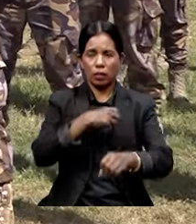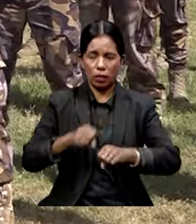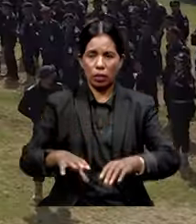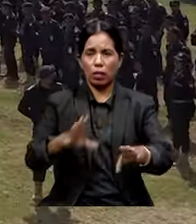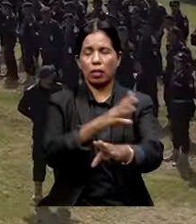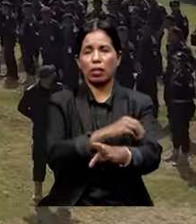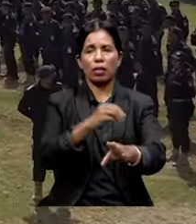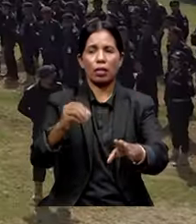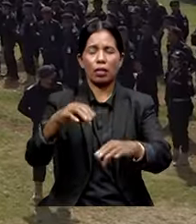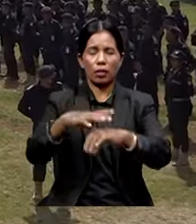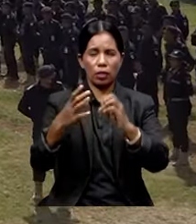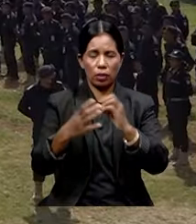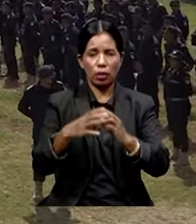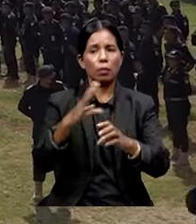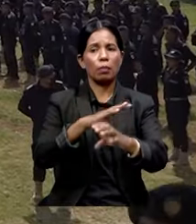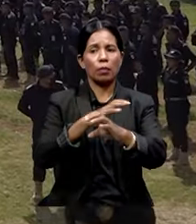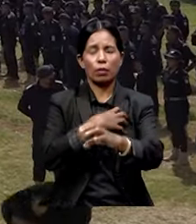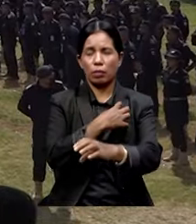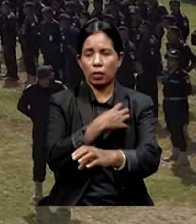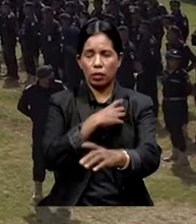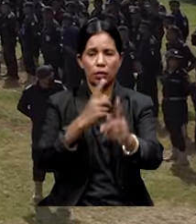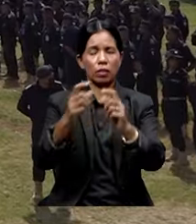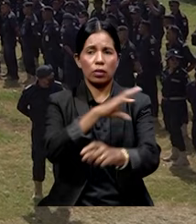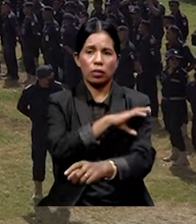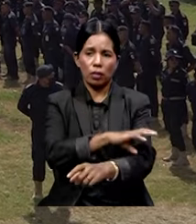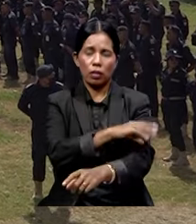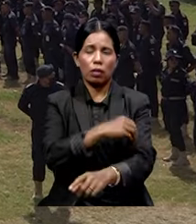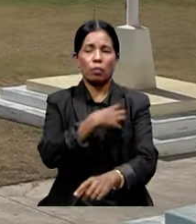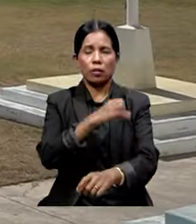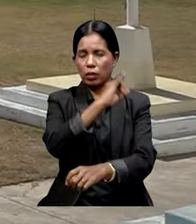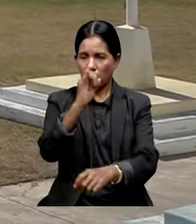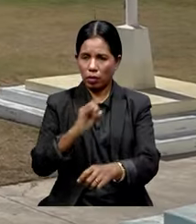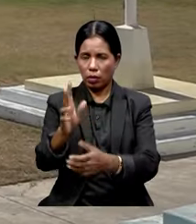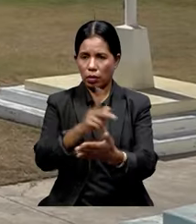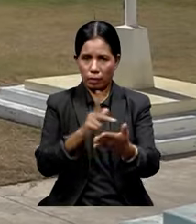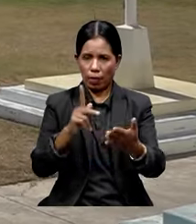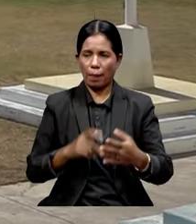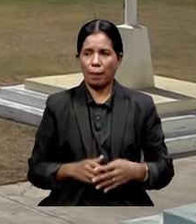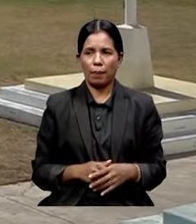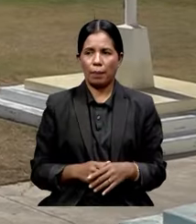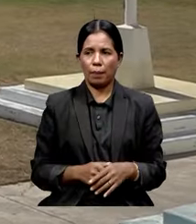batalhão ordem pública, polícia trânsito segurança rodoviária, polícia departamento investigação criminal, João Carlos Tito Silva, GMN.